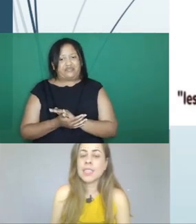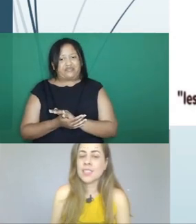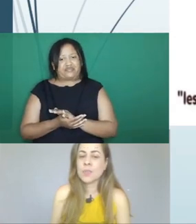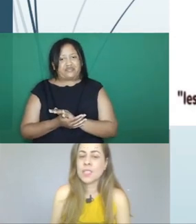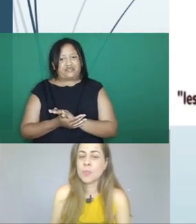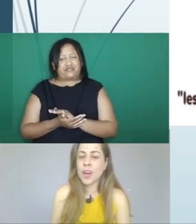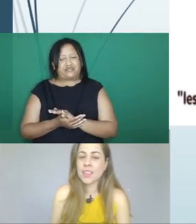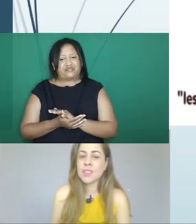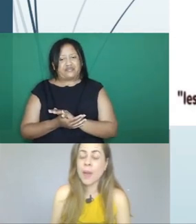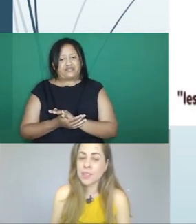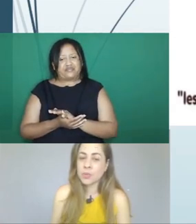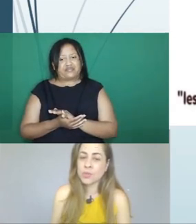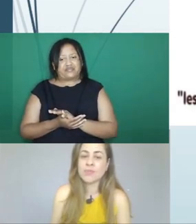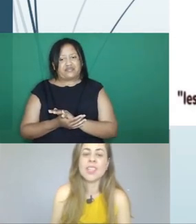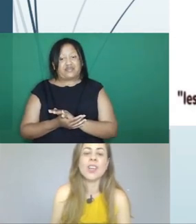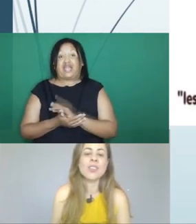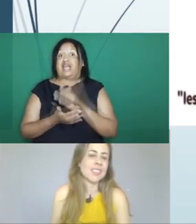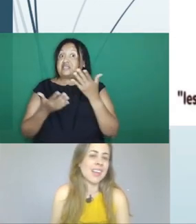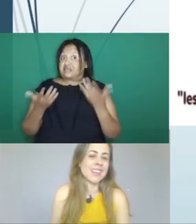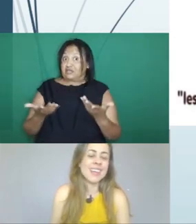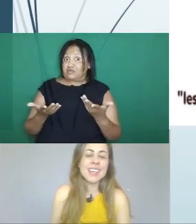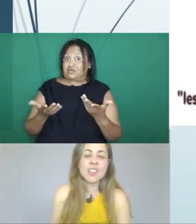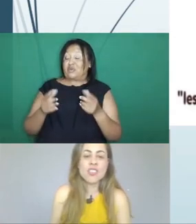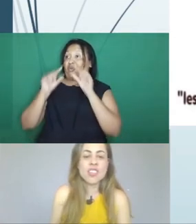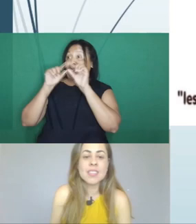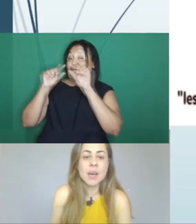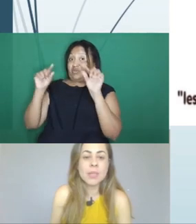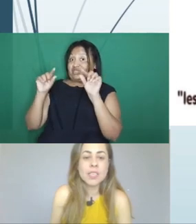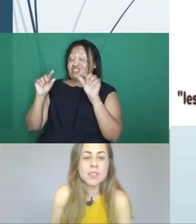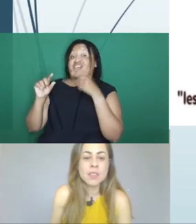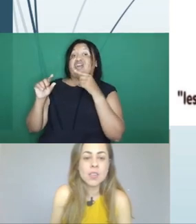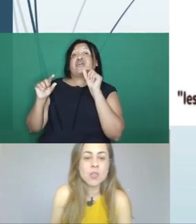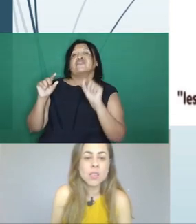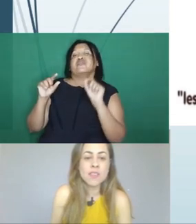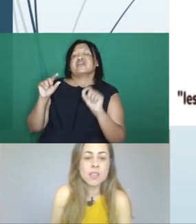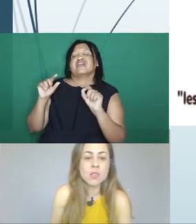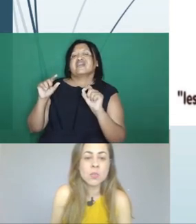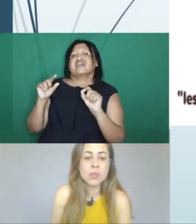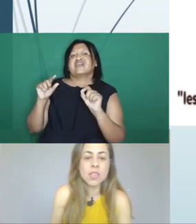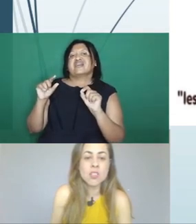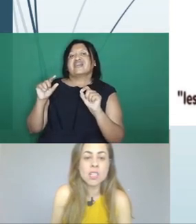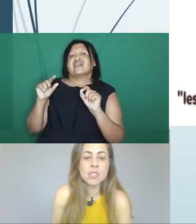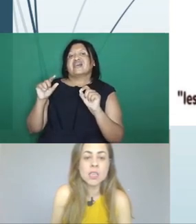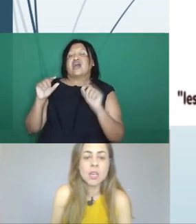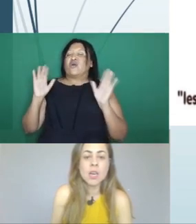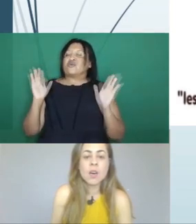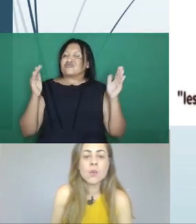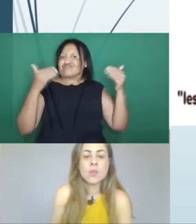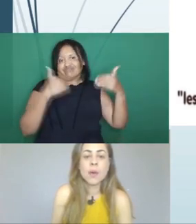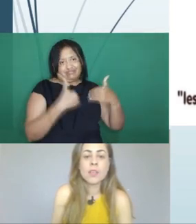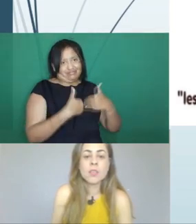is Mix então a gente já sabe que esse texto tá falando sobre o que a gente